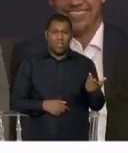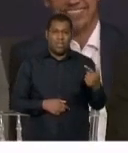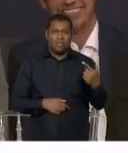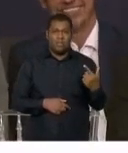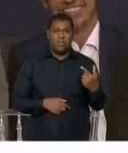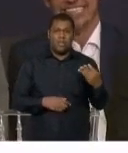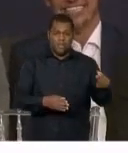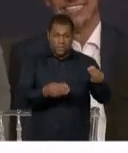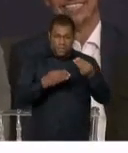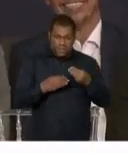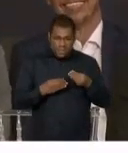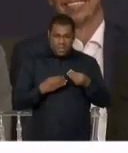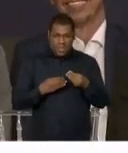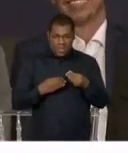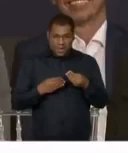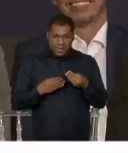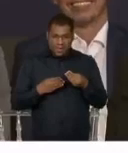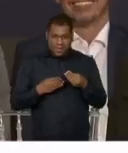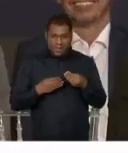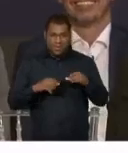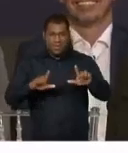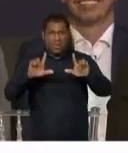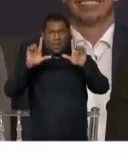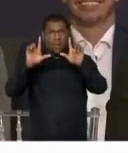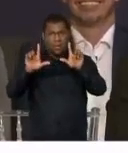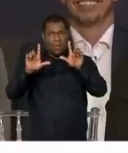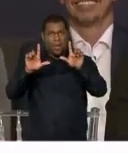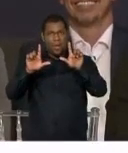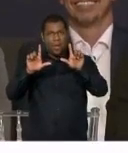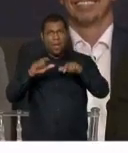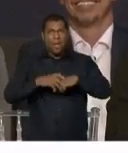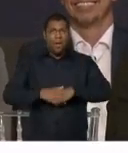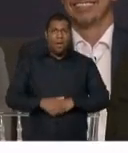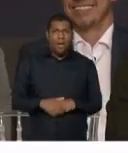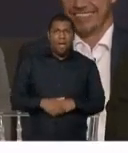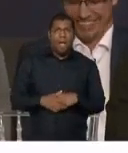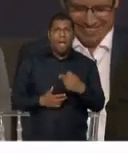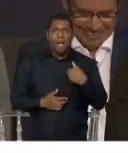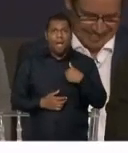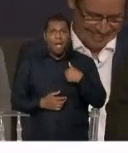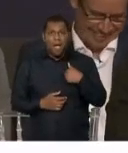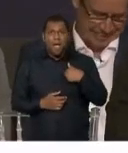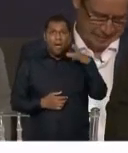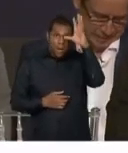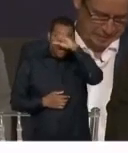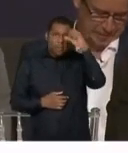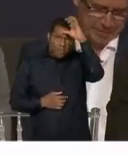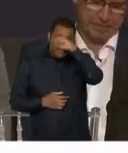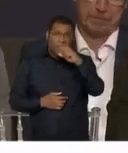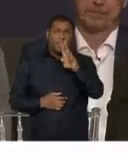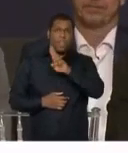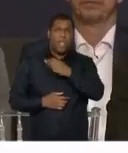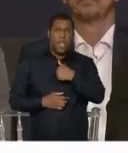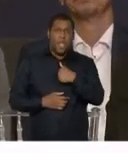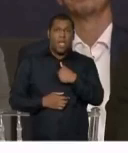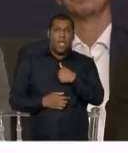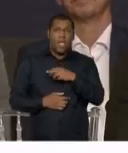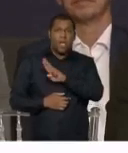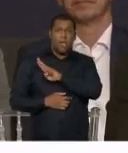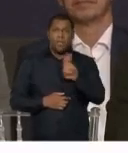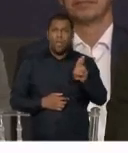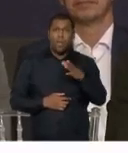e uma caixinha de giz. E foi naquele quadrinho que eu aprendi a escrever meu nome e a fazer as minhas primeiras